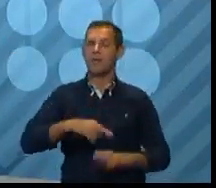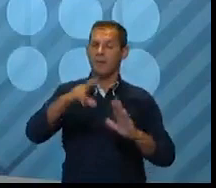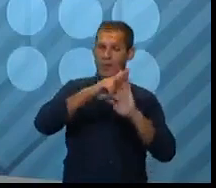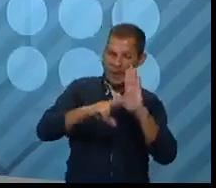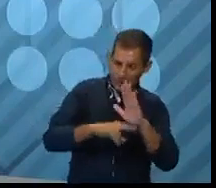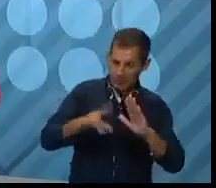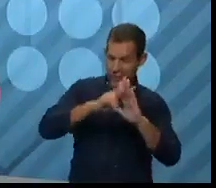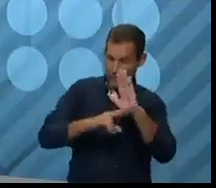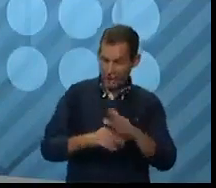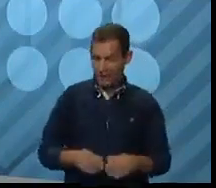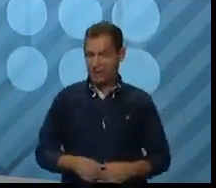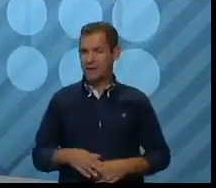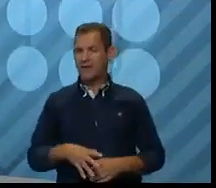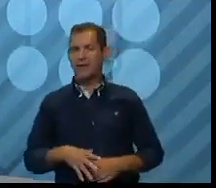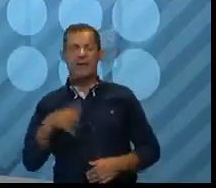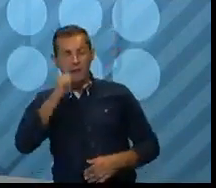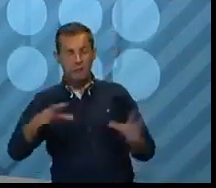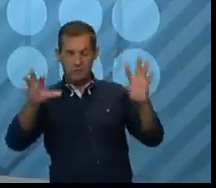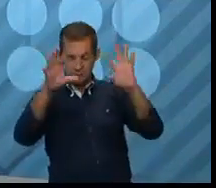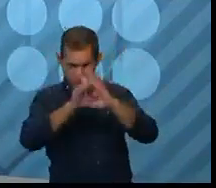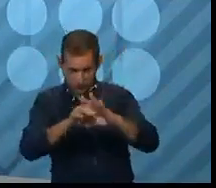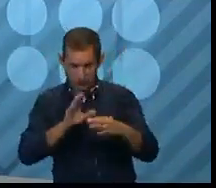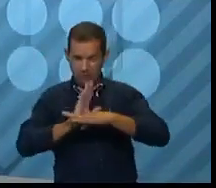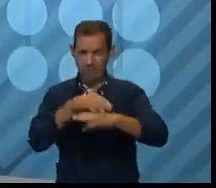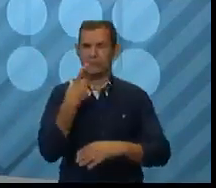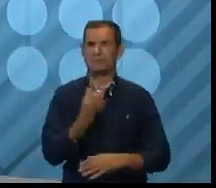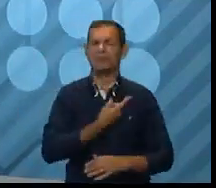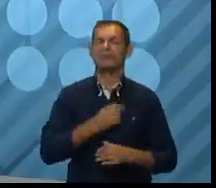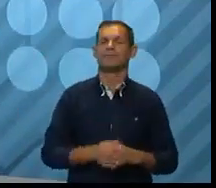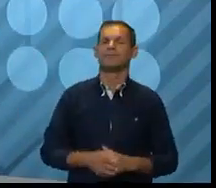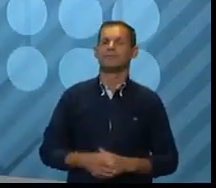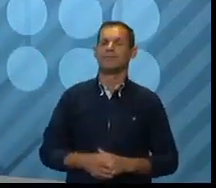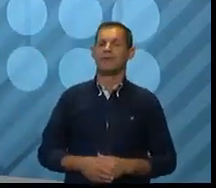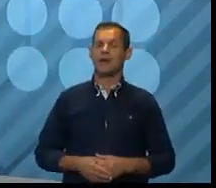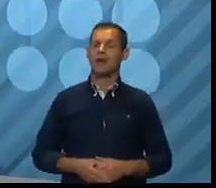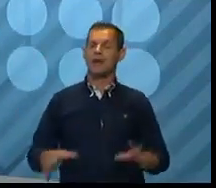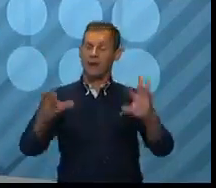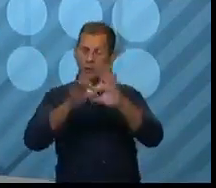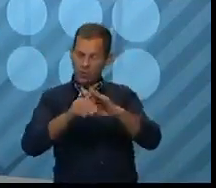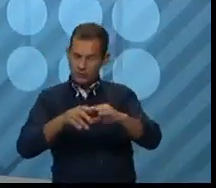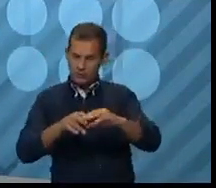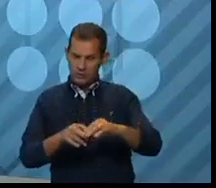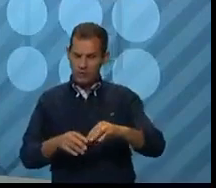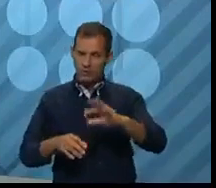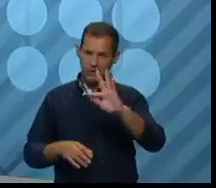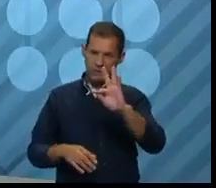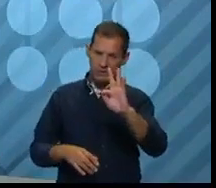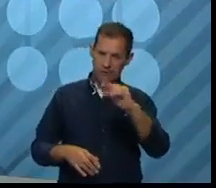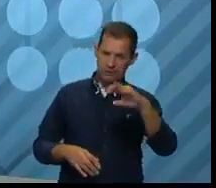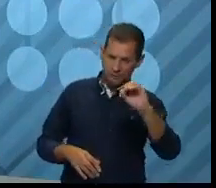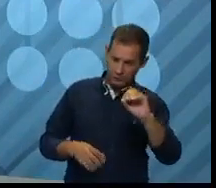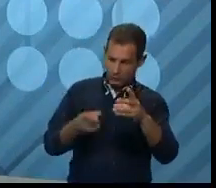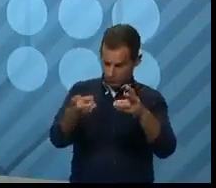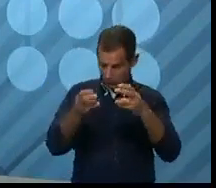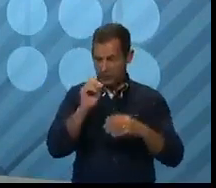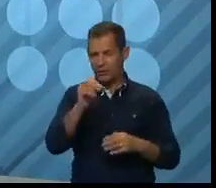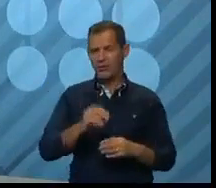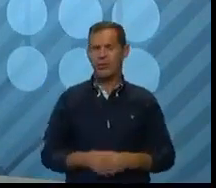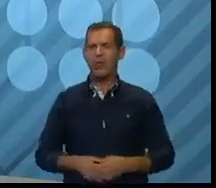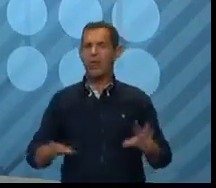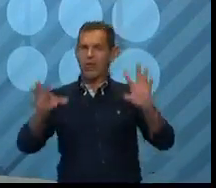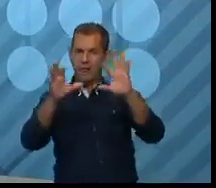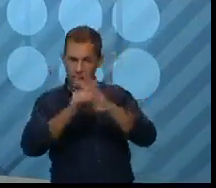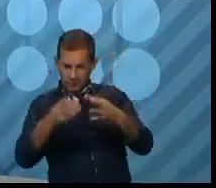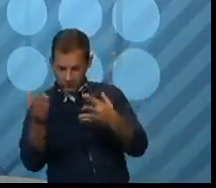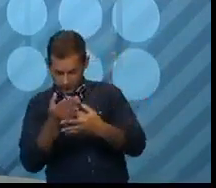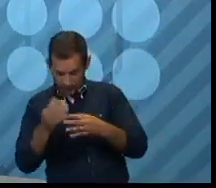regras imediatas de integração que vão nos auxiliar a integrar as funções. E aqui você vai perceber que a